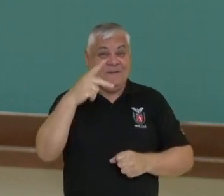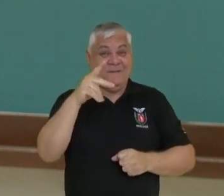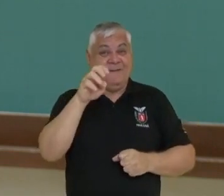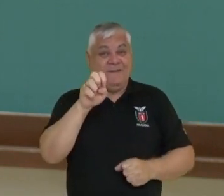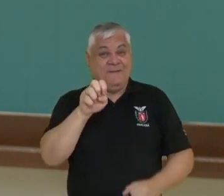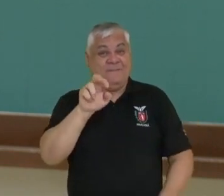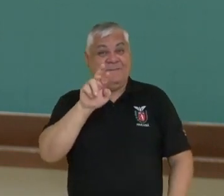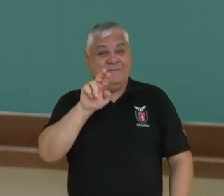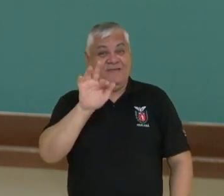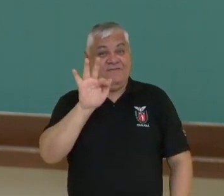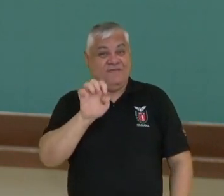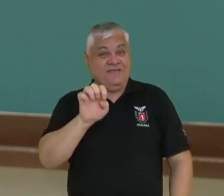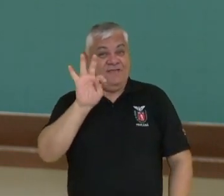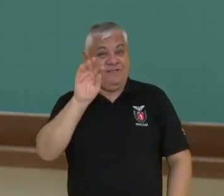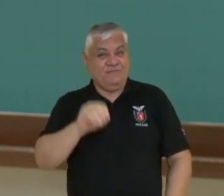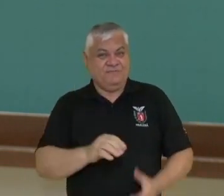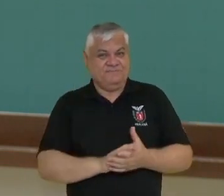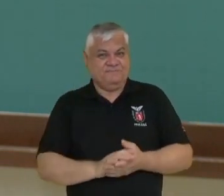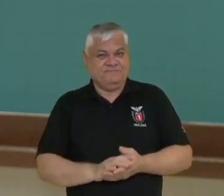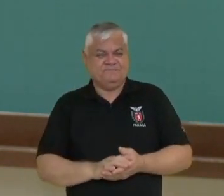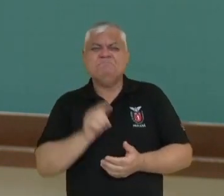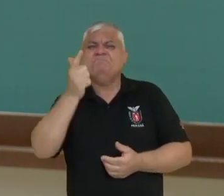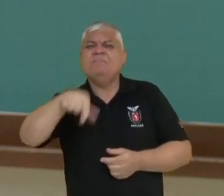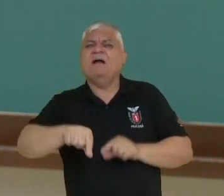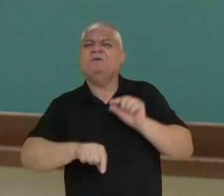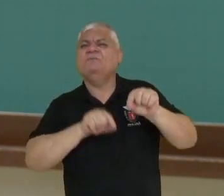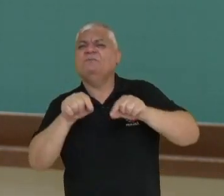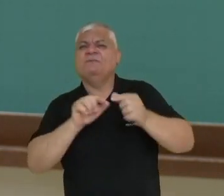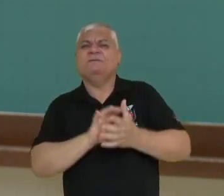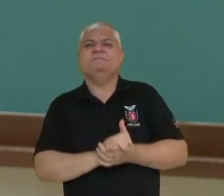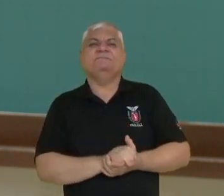pretérito perfeito. E agora, o que mais, professor?